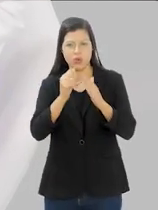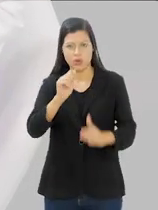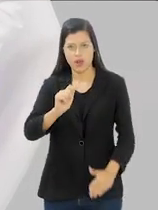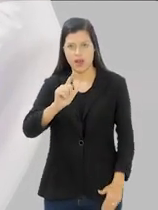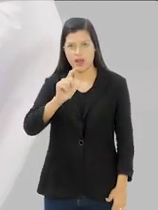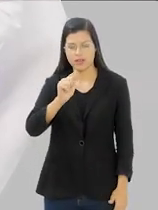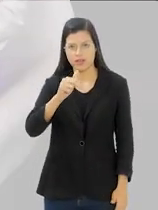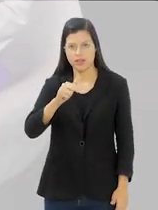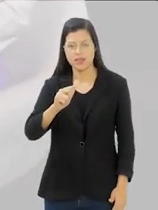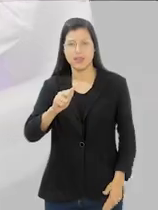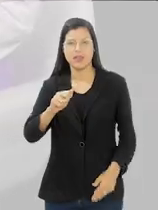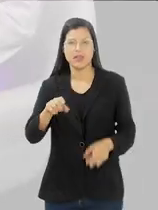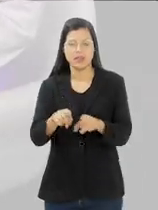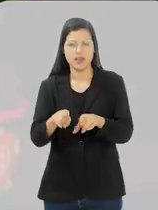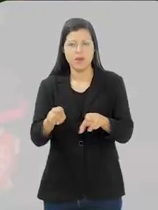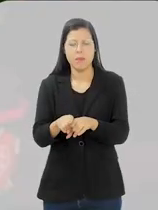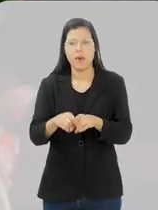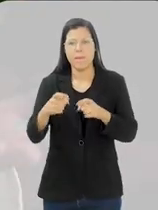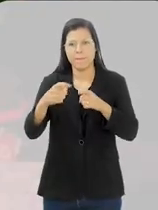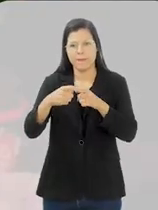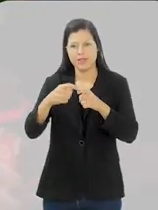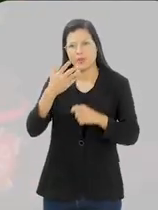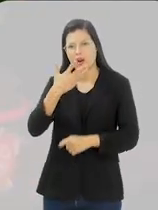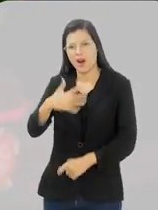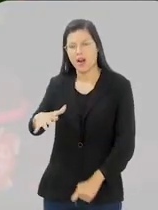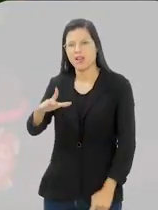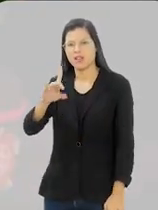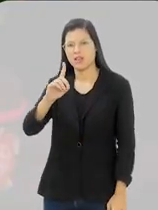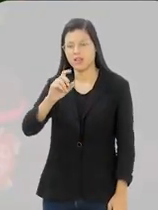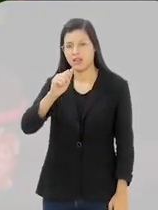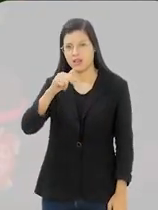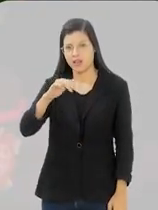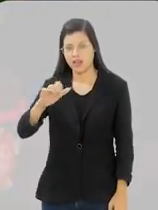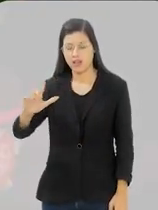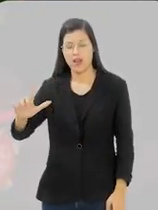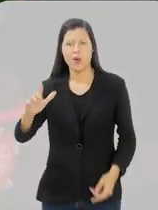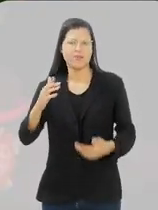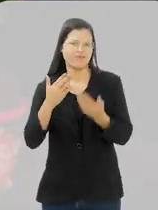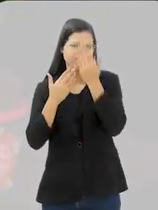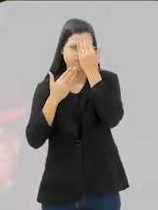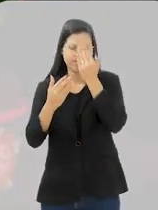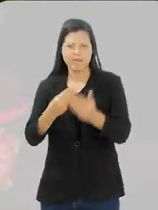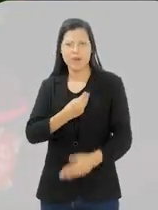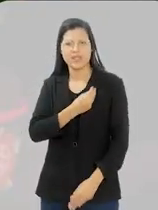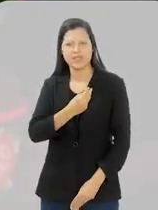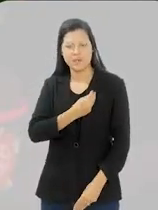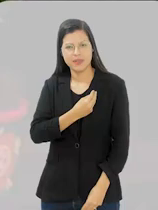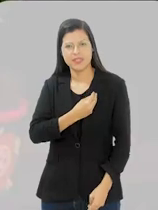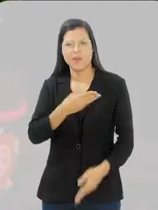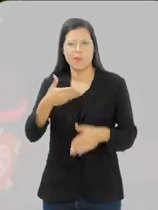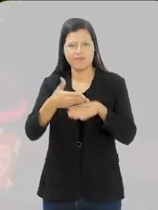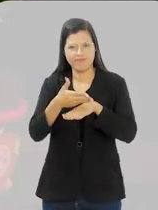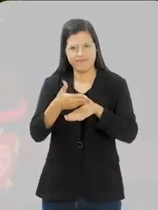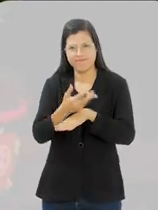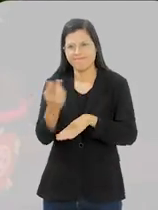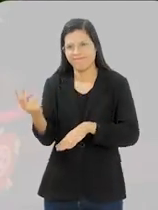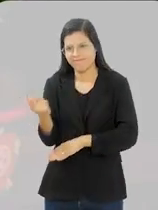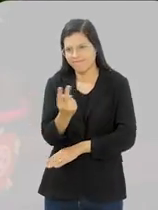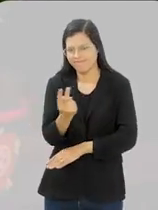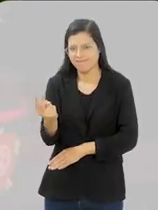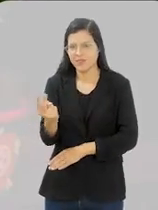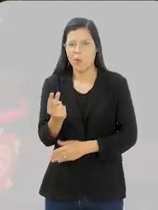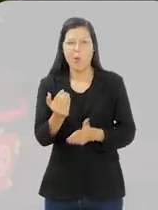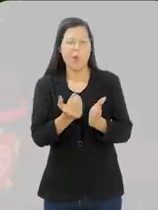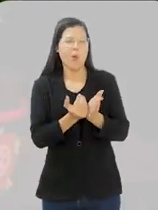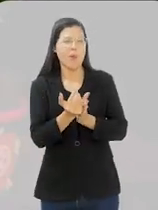Daniel Becker. Gente, muito obrigada pela participação de vocês, Maria, Dr. Daniel. Vamos começar,